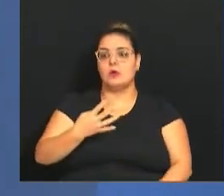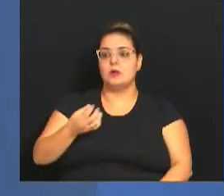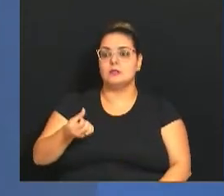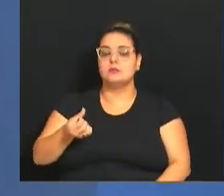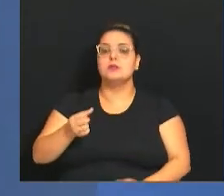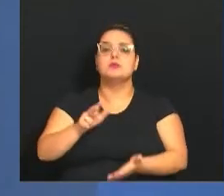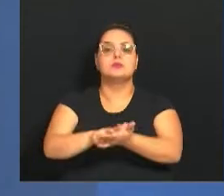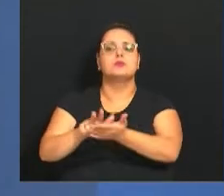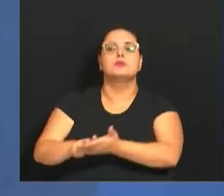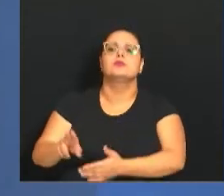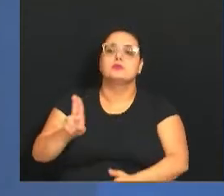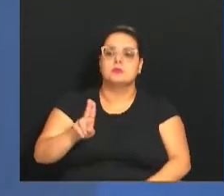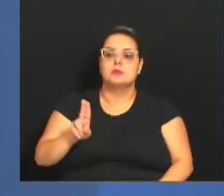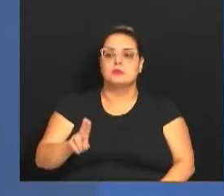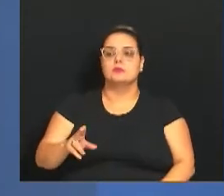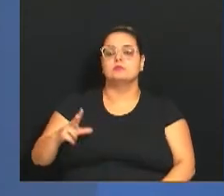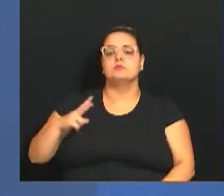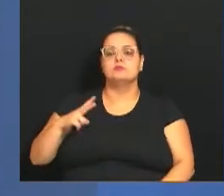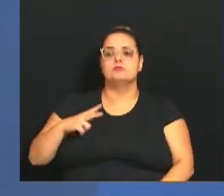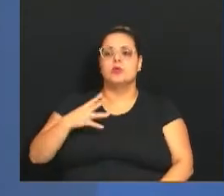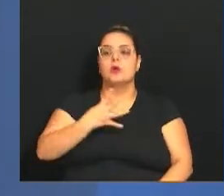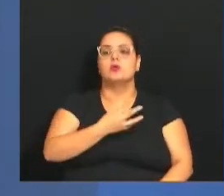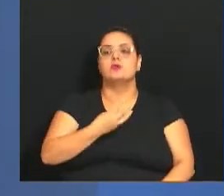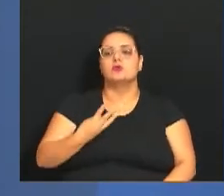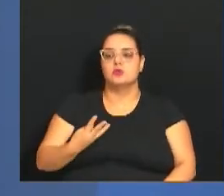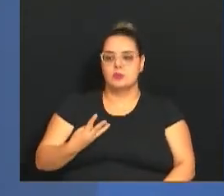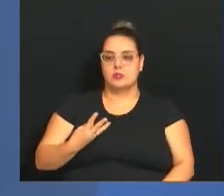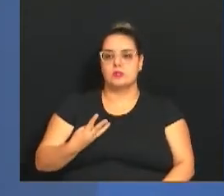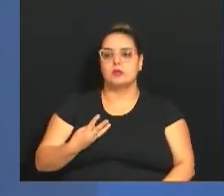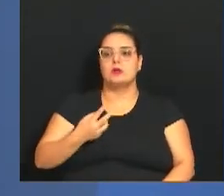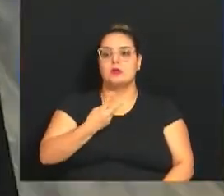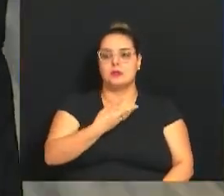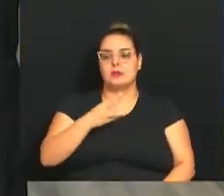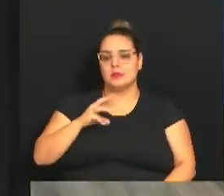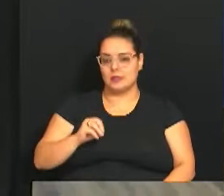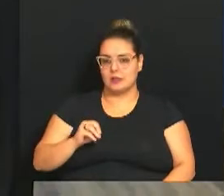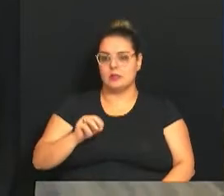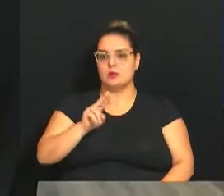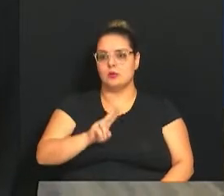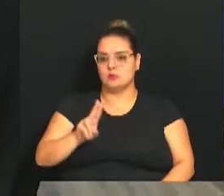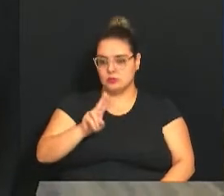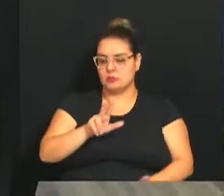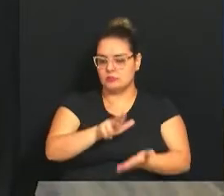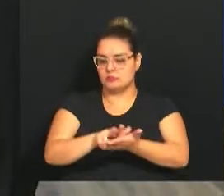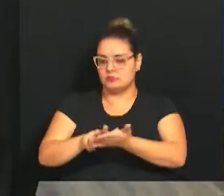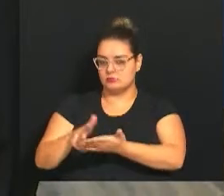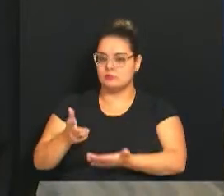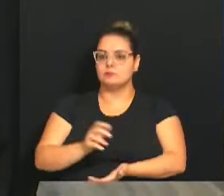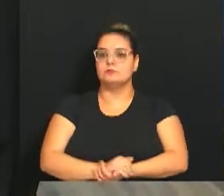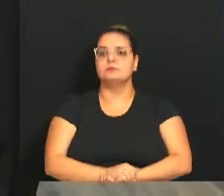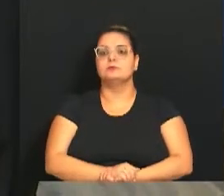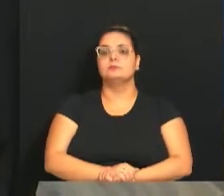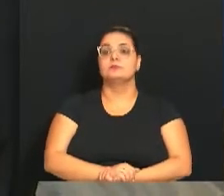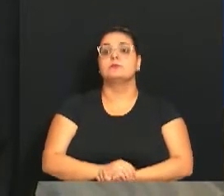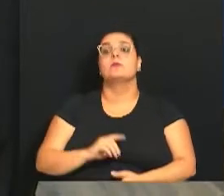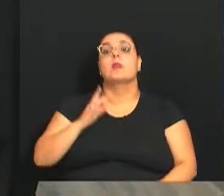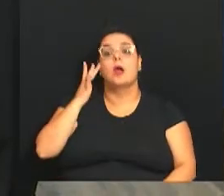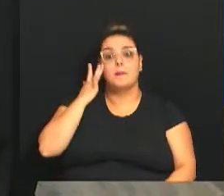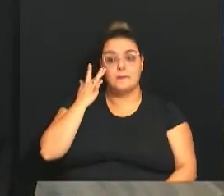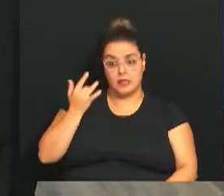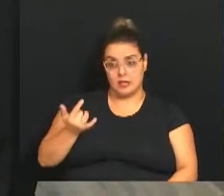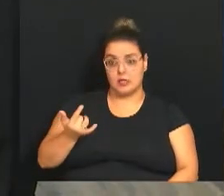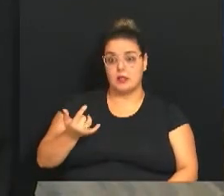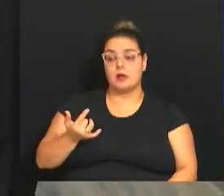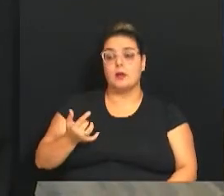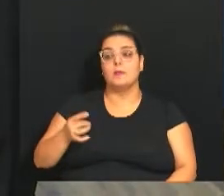rede particular, dos 43 leitos, 30 estão ocupados. Vamos reforçar agora, Mirna Abreu, porque amanhã é mais um